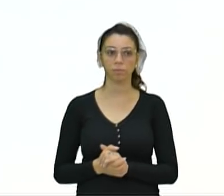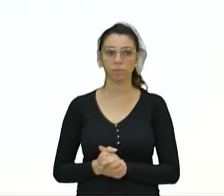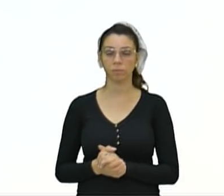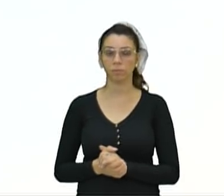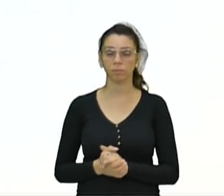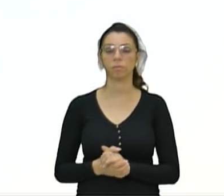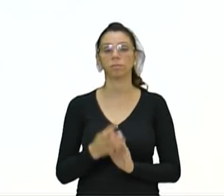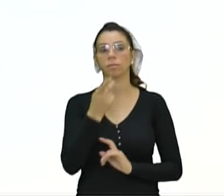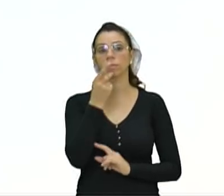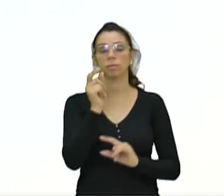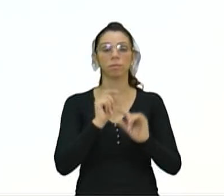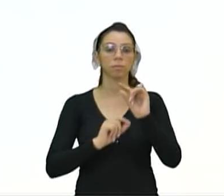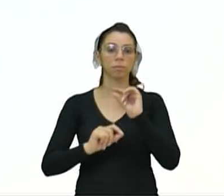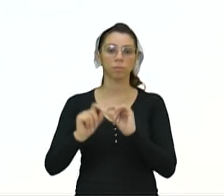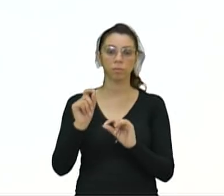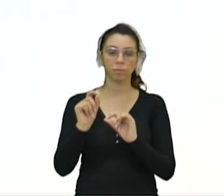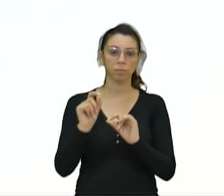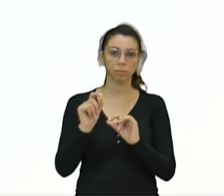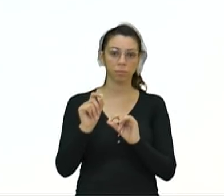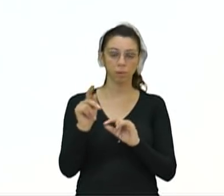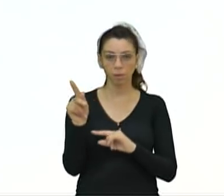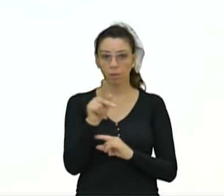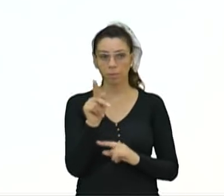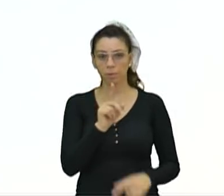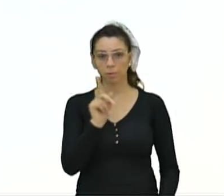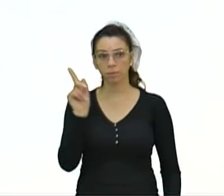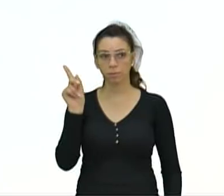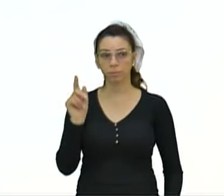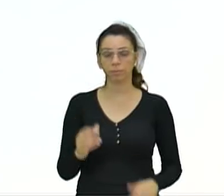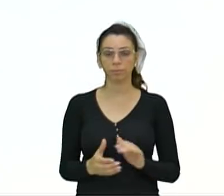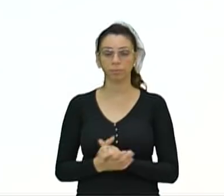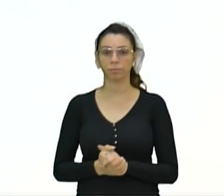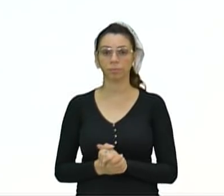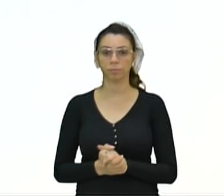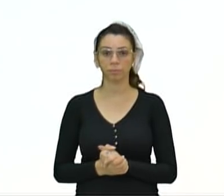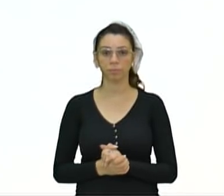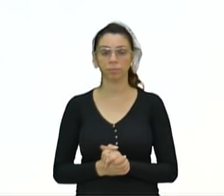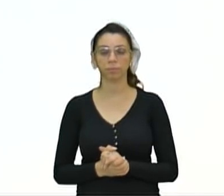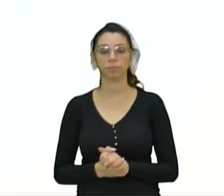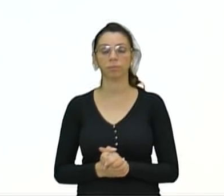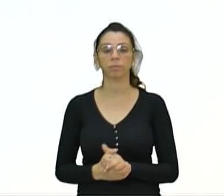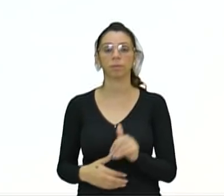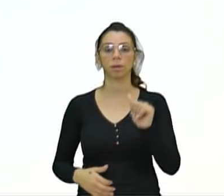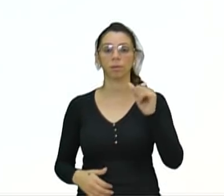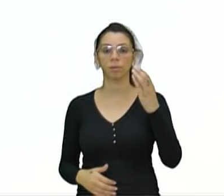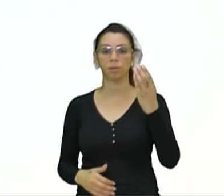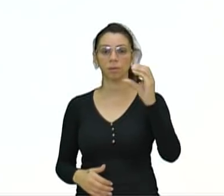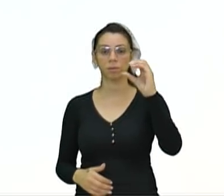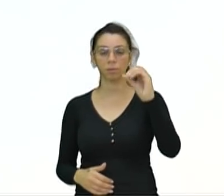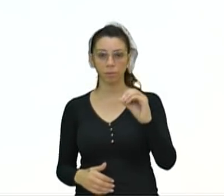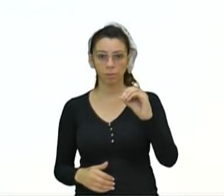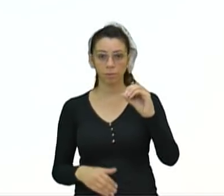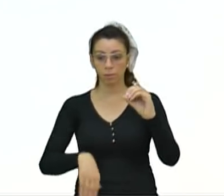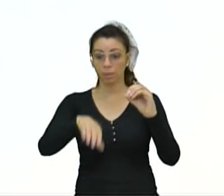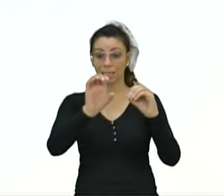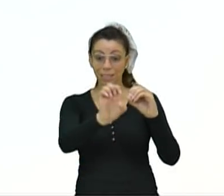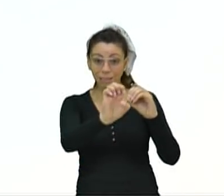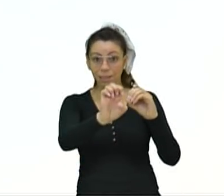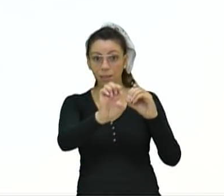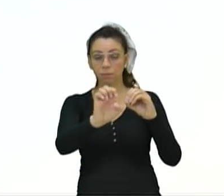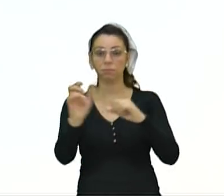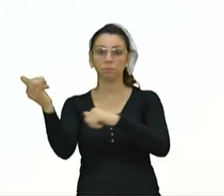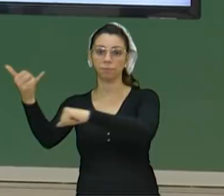eu estou falando do quê? Olha o que a professora colocou aqui. Aço e ferro. Então, eu vou tirar um parafuso de aço e depois um de